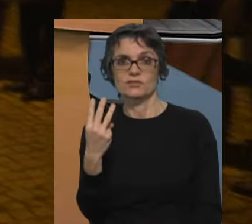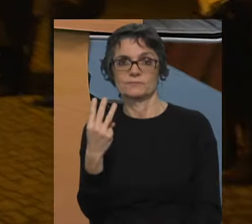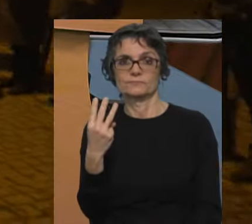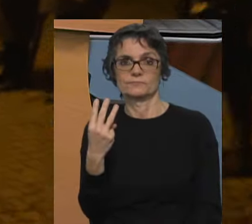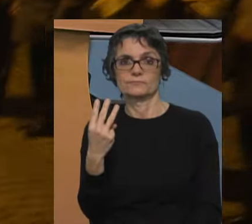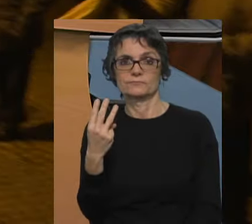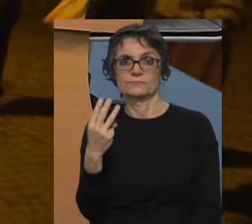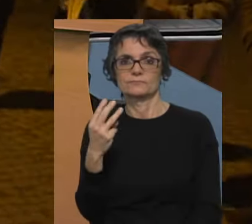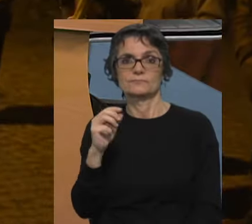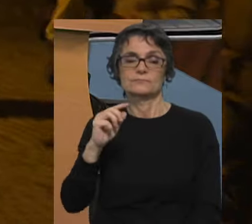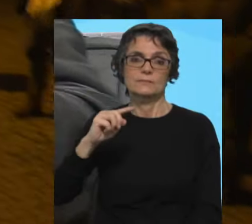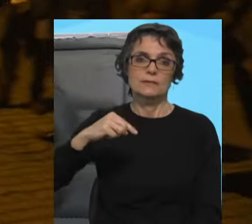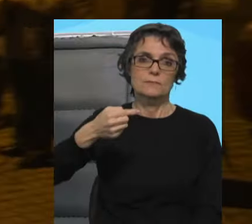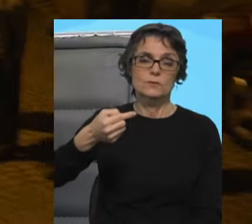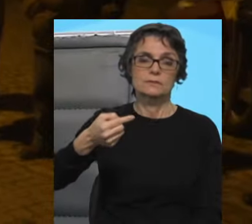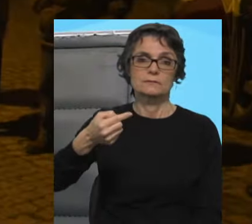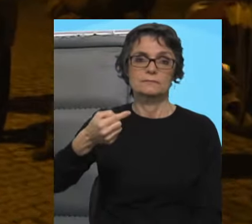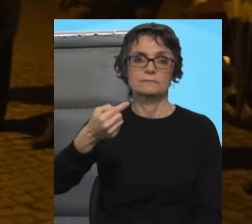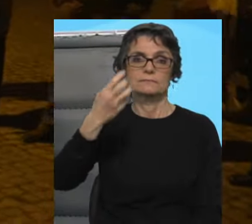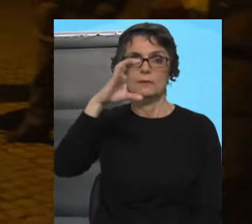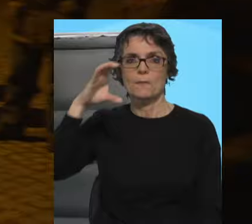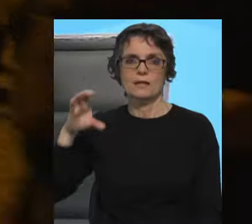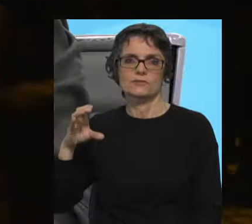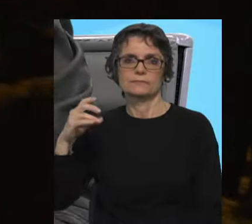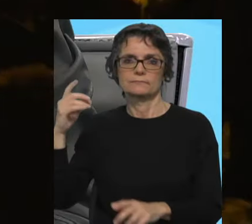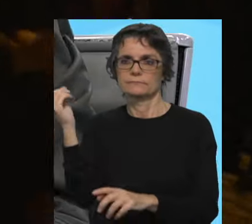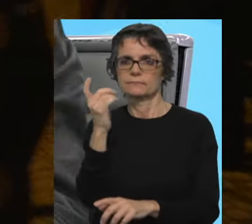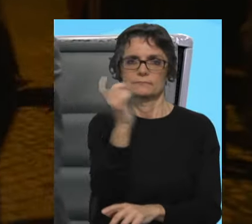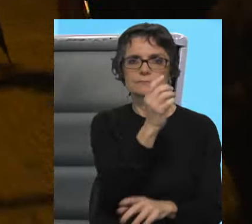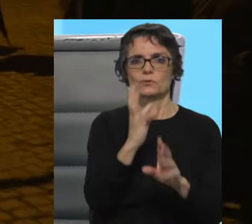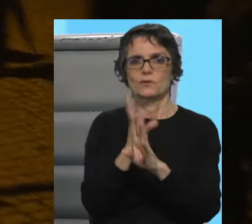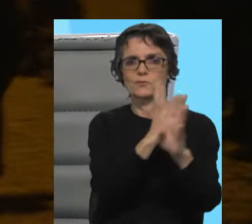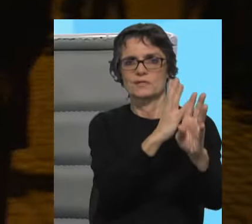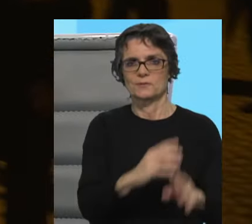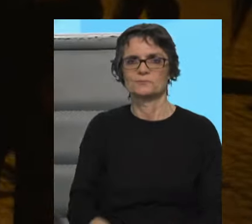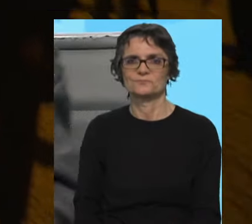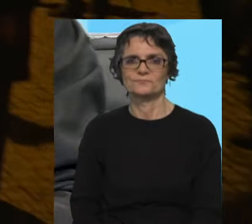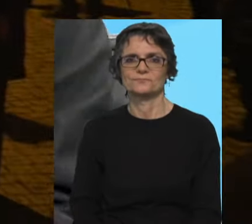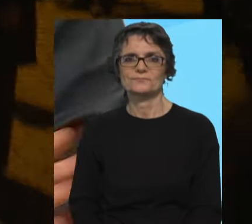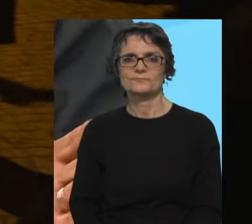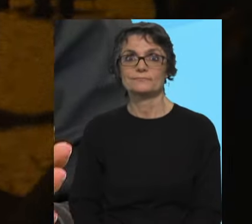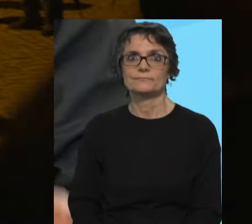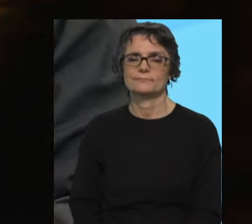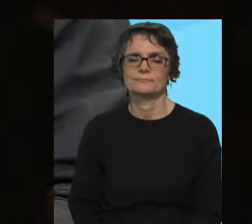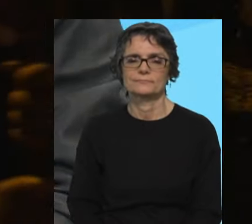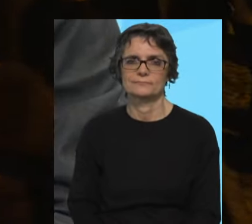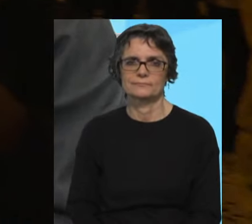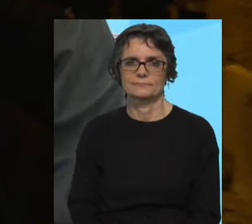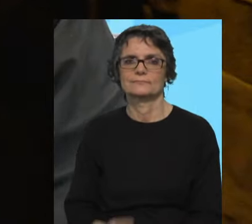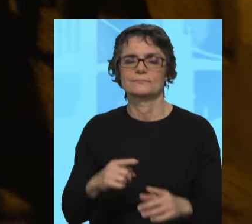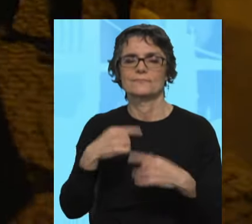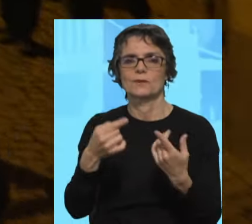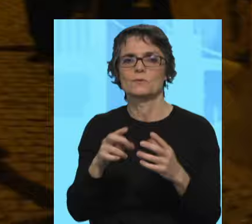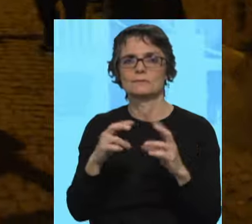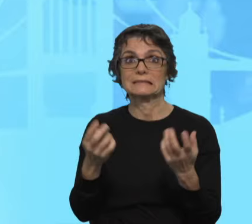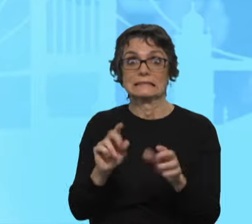até que depois as imagens seguem o seu percurso da posição e agora vamos a seia a seia dos do